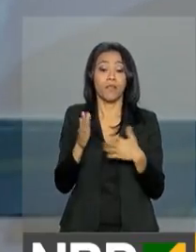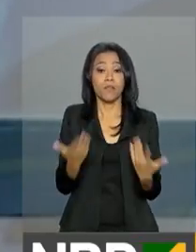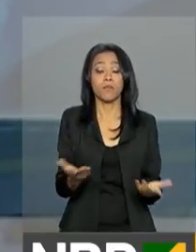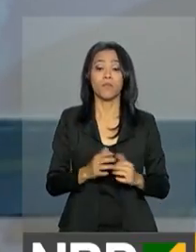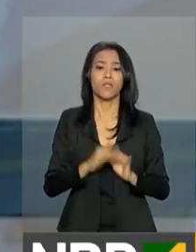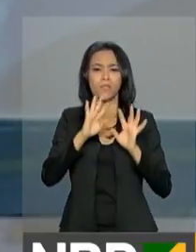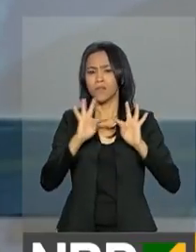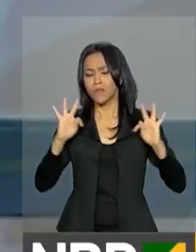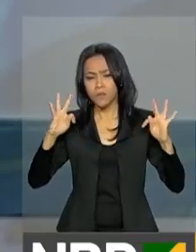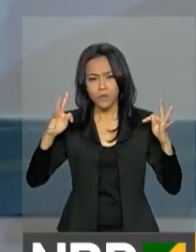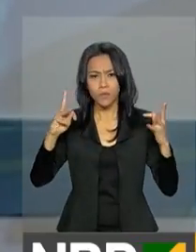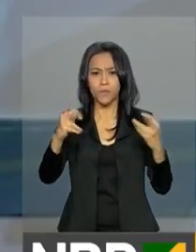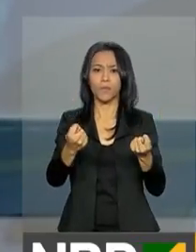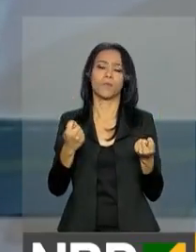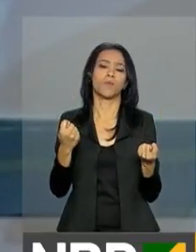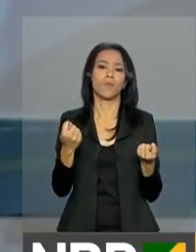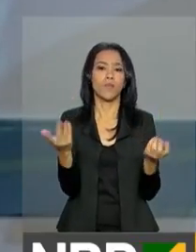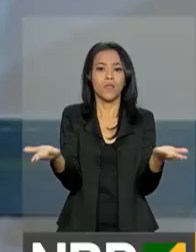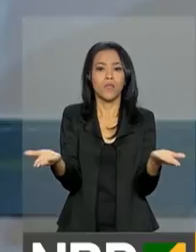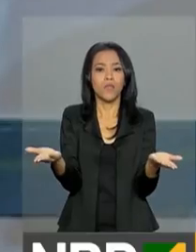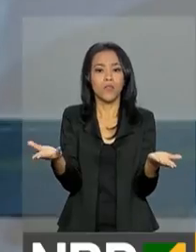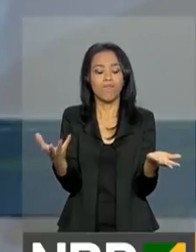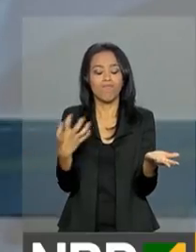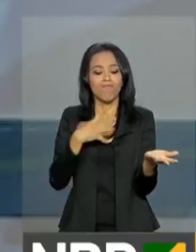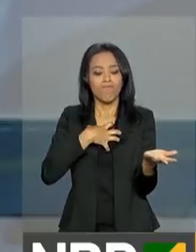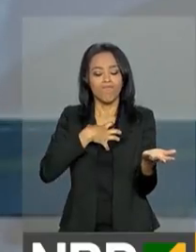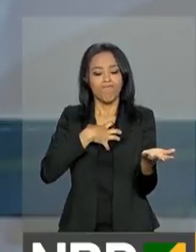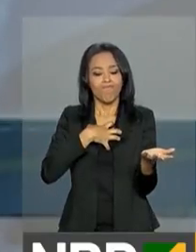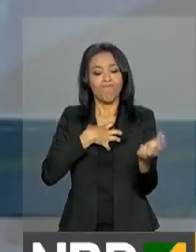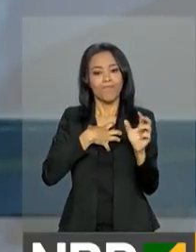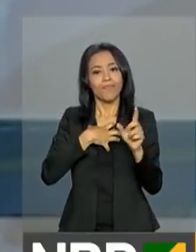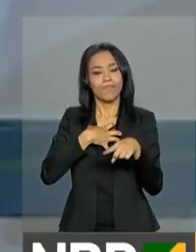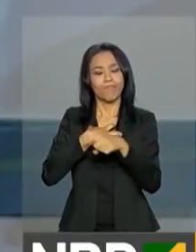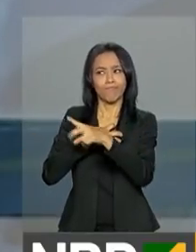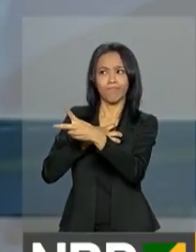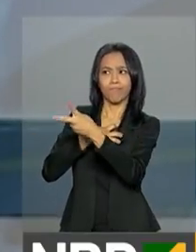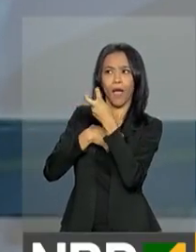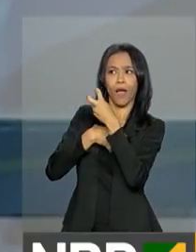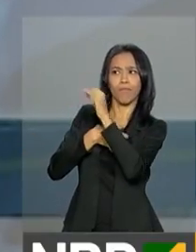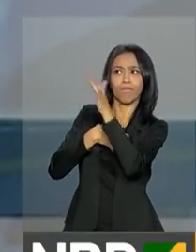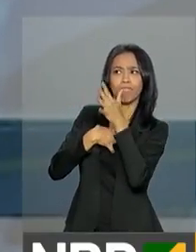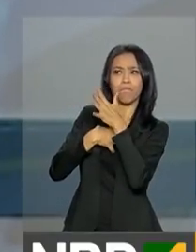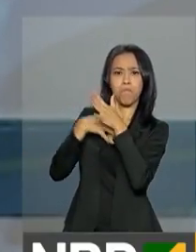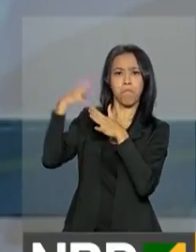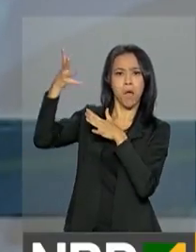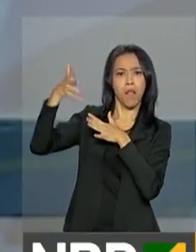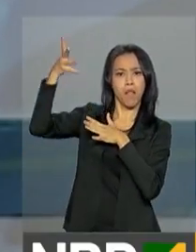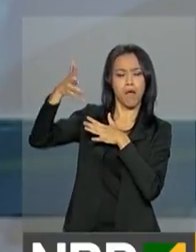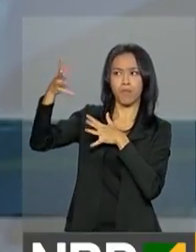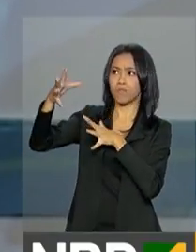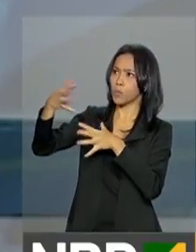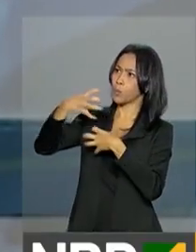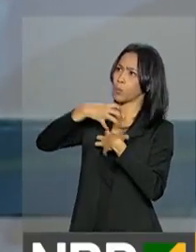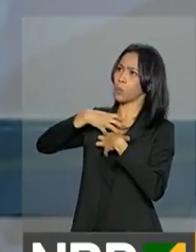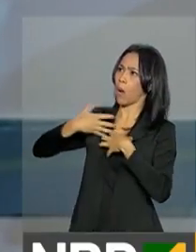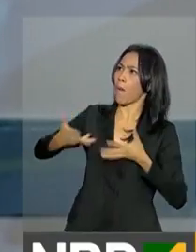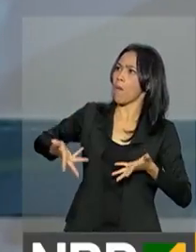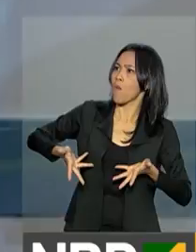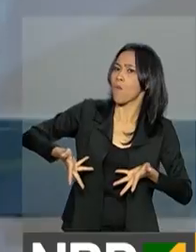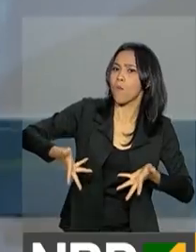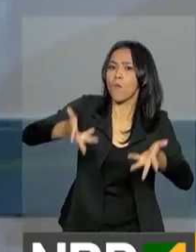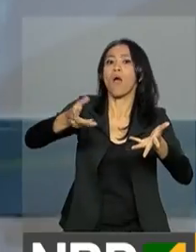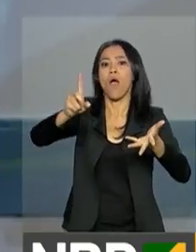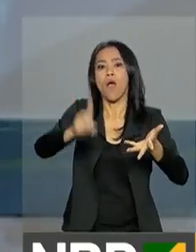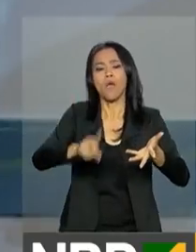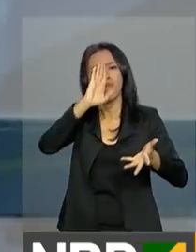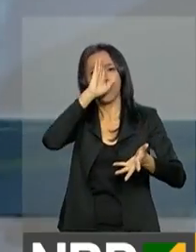nos move, portanto, como disse nas palavras inaugurais, é assegurar a liberdade de